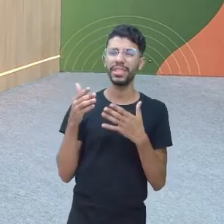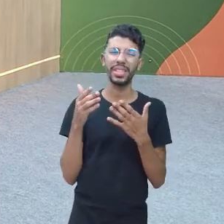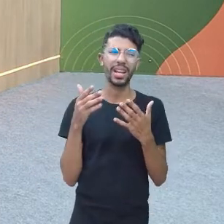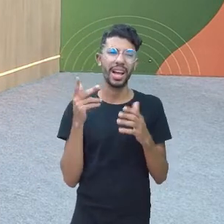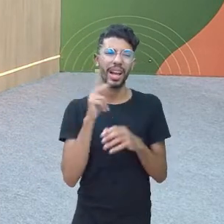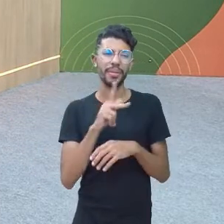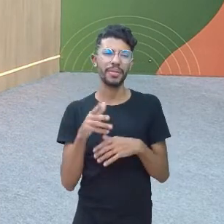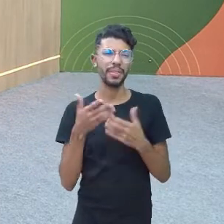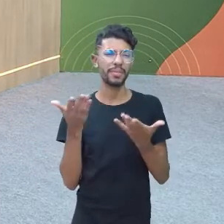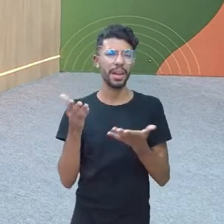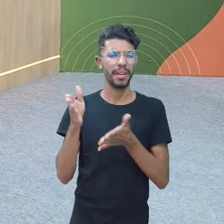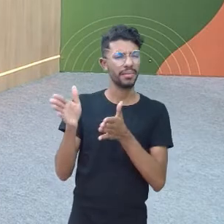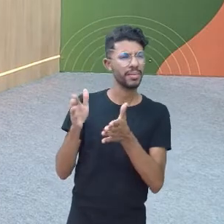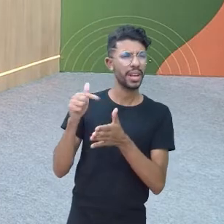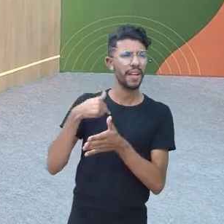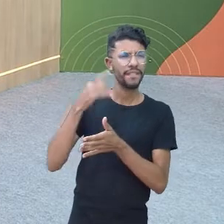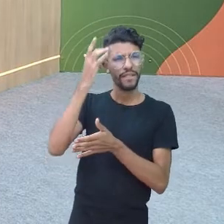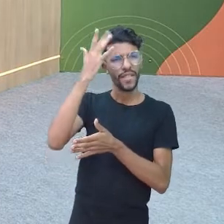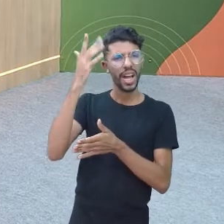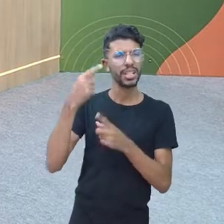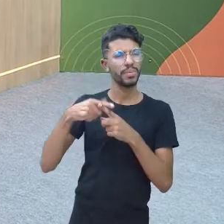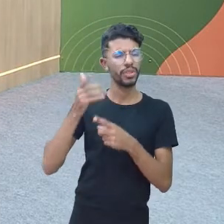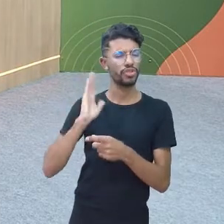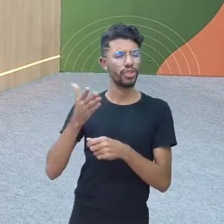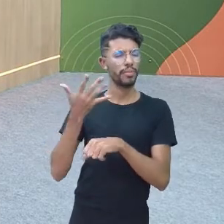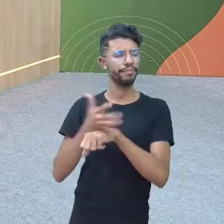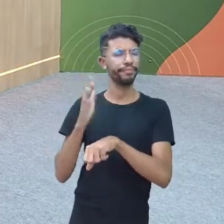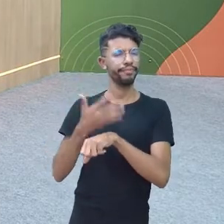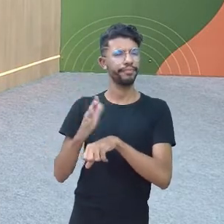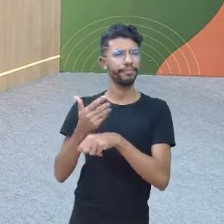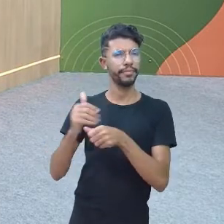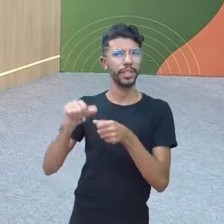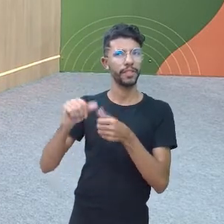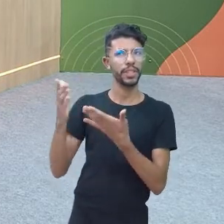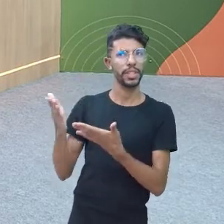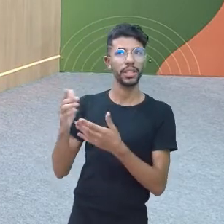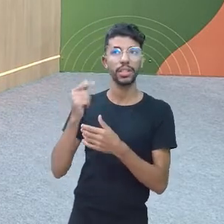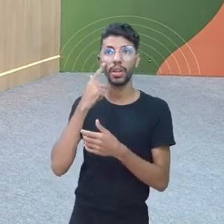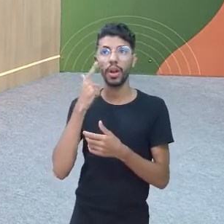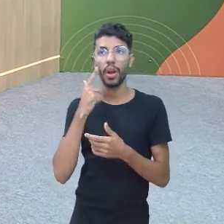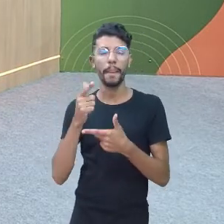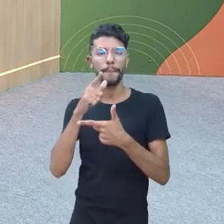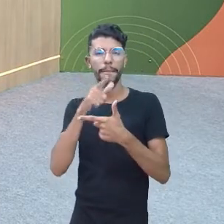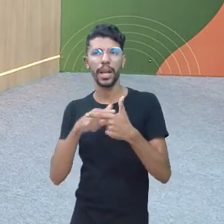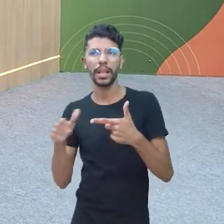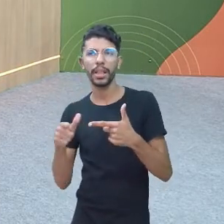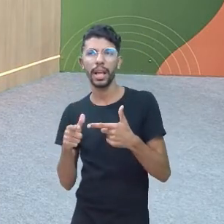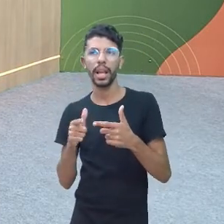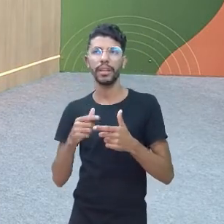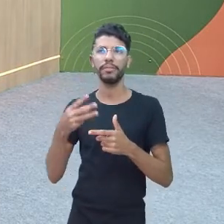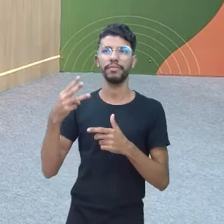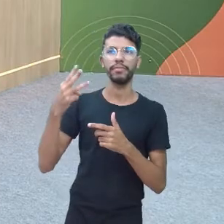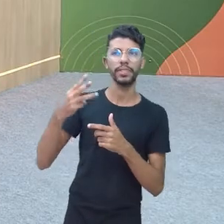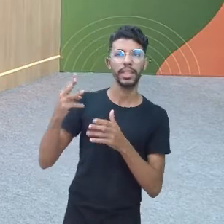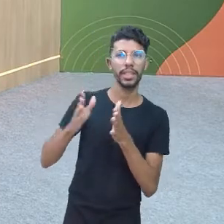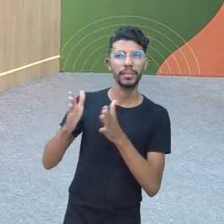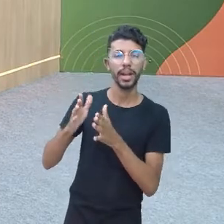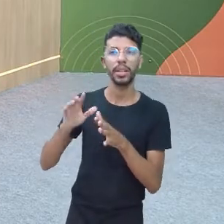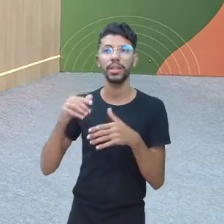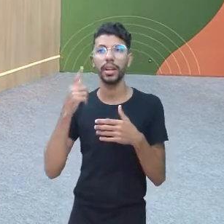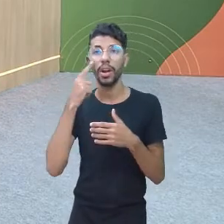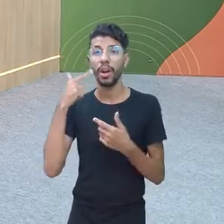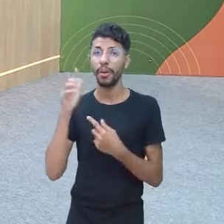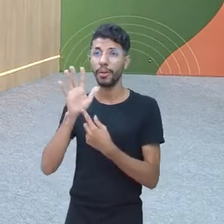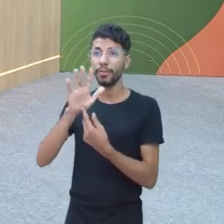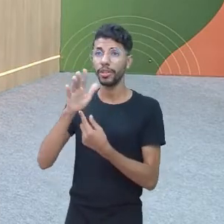é fácil, porque eu já tenho muita prática de fazer isso, né? Metade e a terça parte. Eu trouxe aqui os mais frequentes, tá,